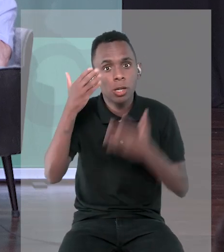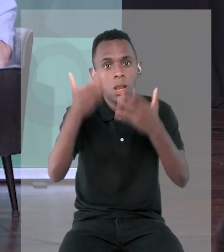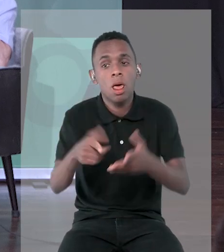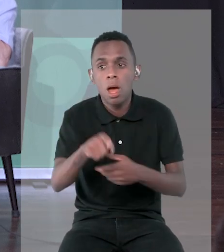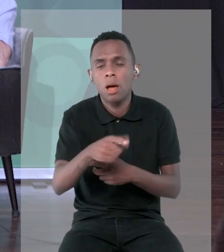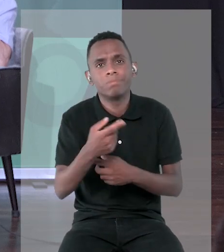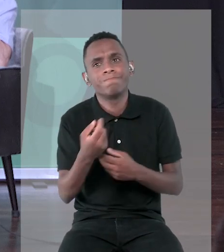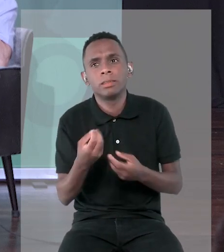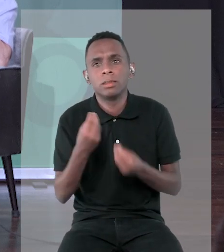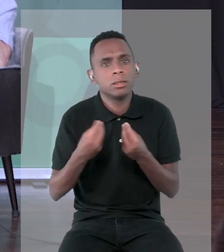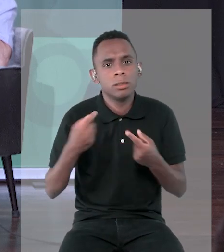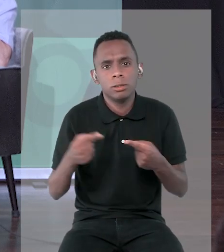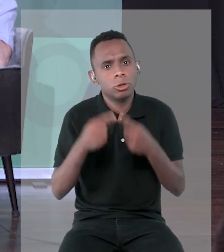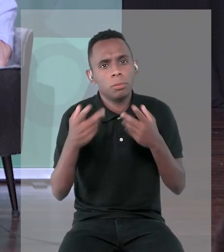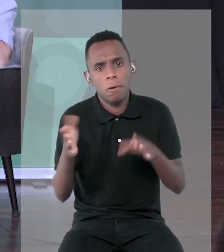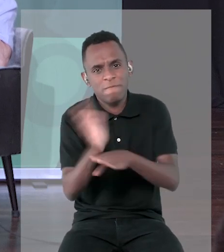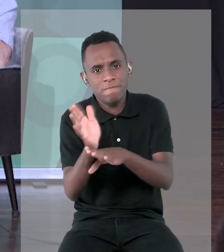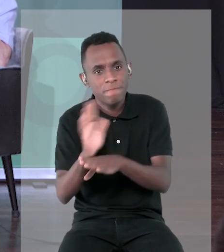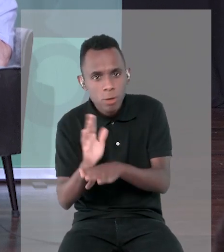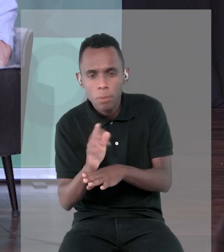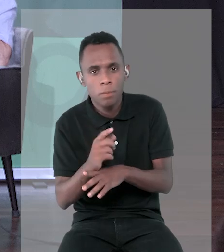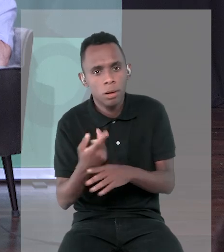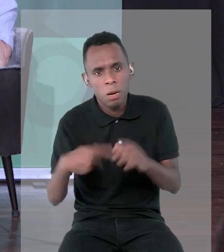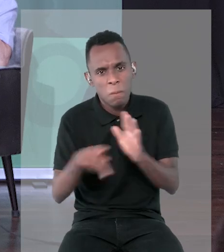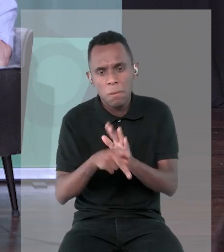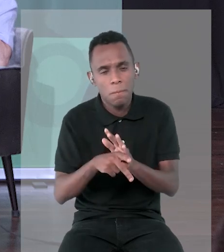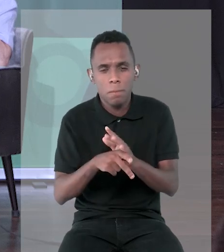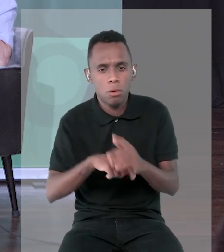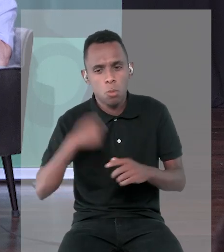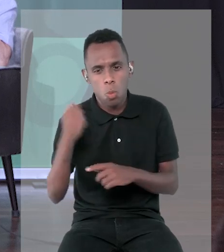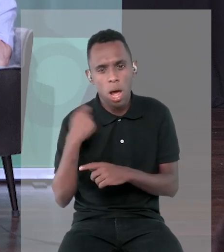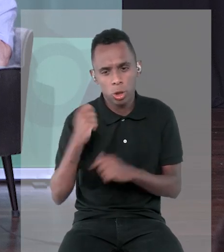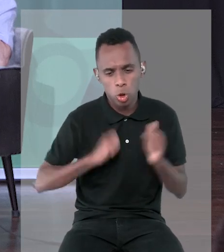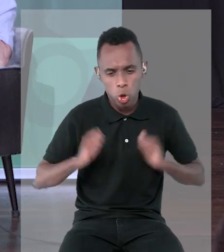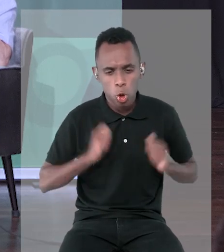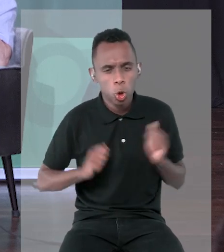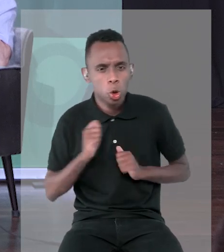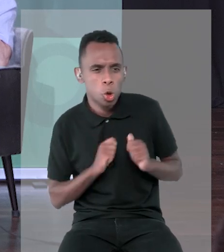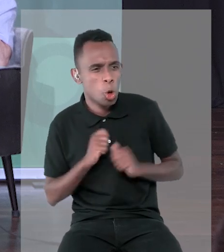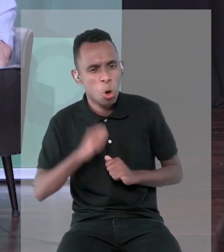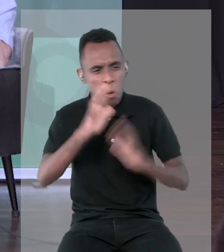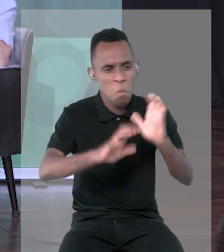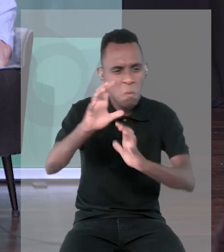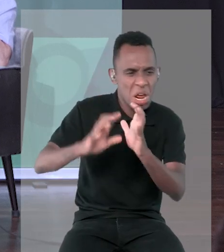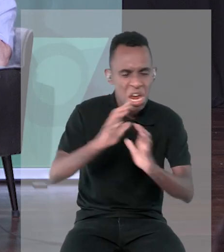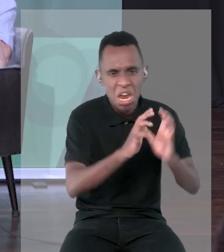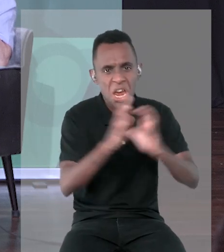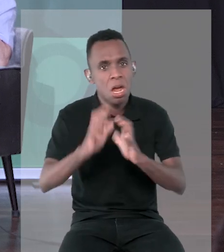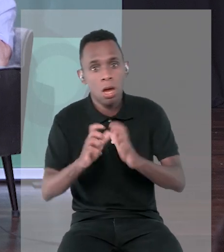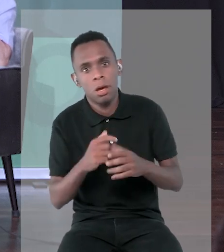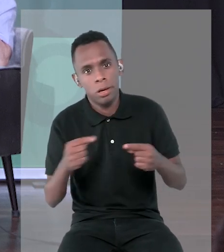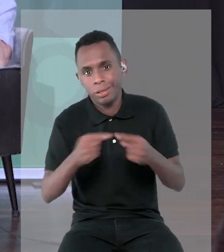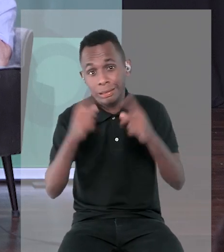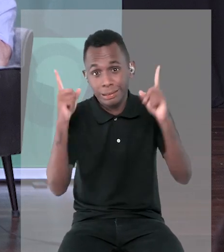uma situação como Werner Herzog e Klaus Kinski, né, o diretor alemão e o ator, né, que querem se matar no meio da Amazônia, nesse